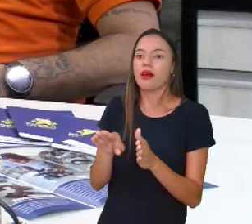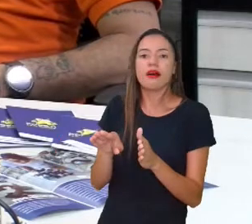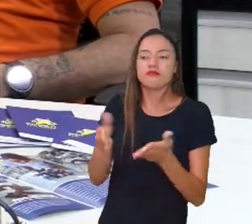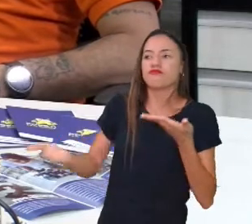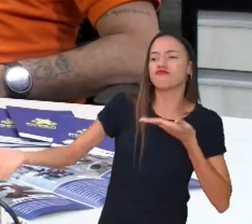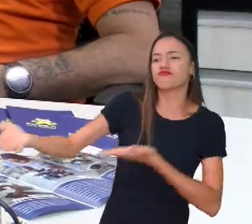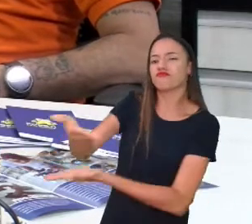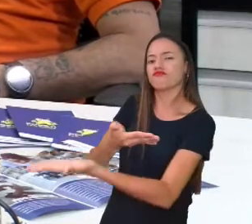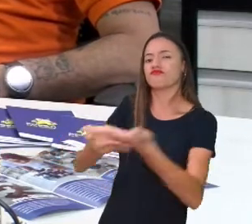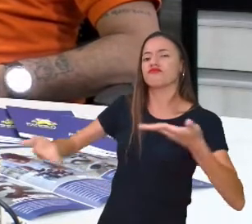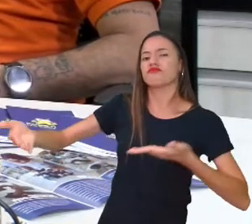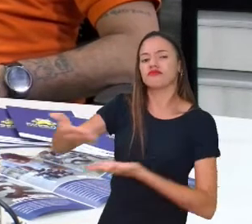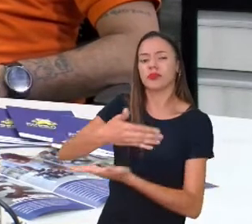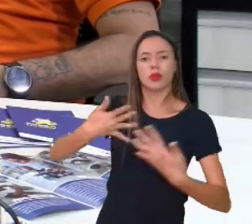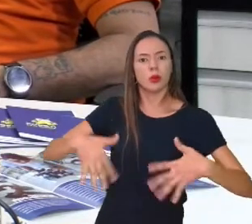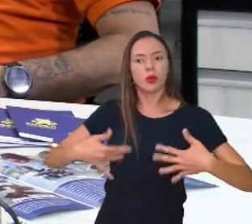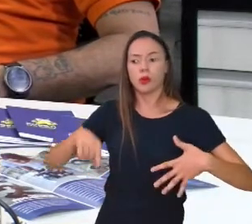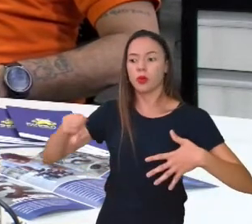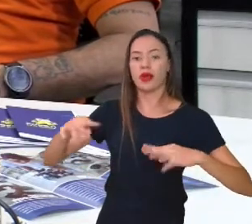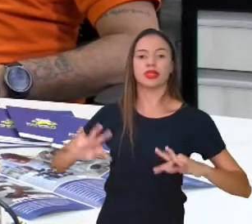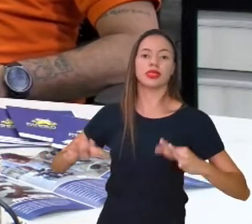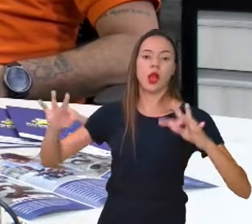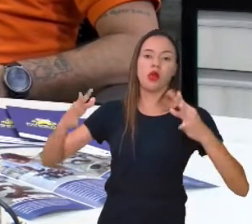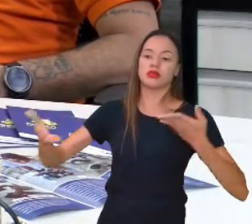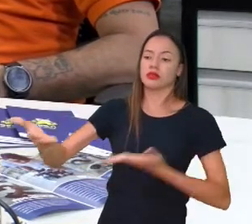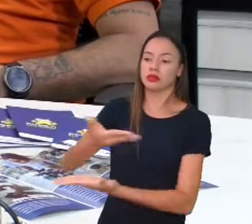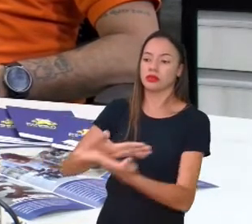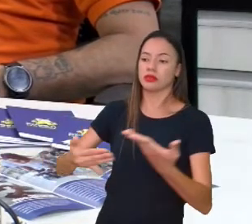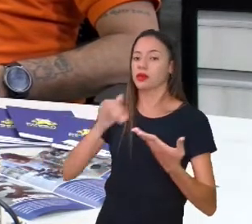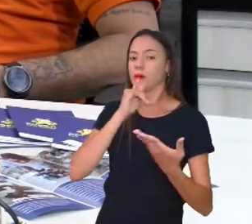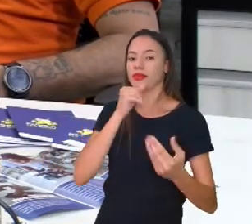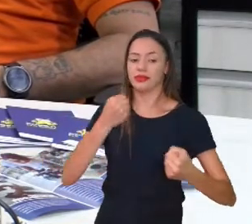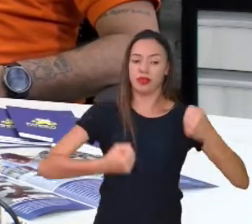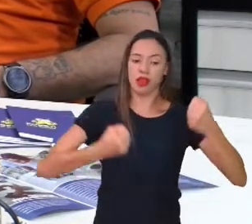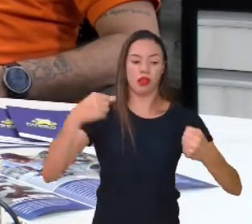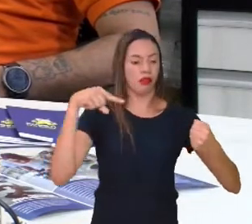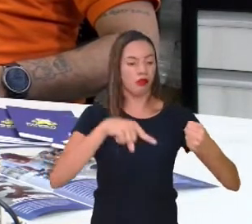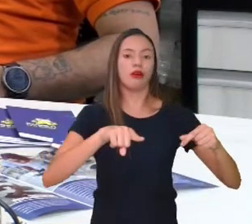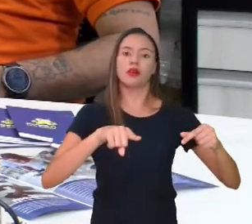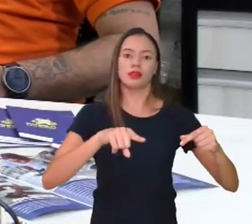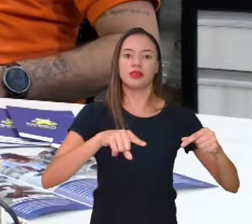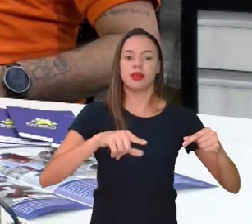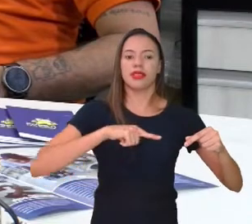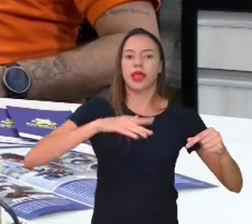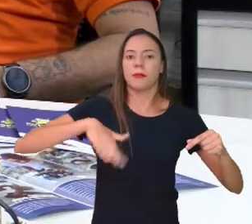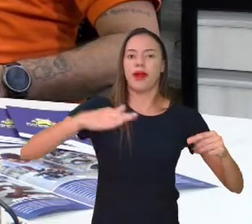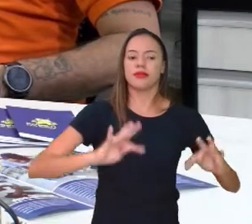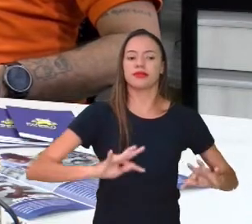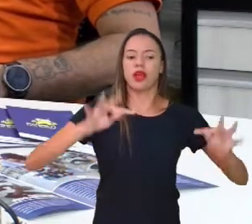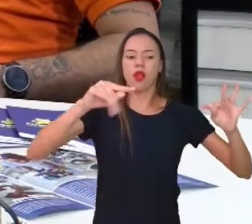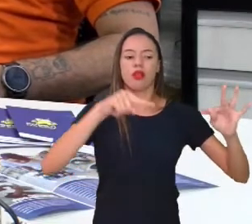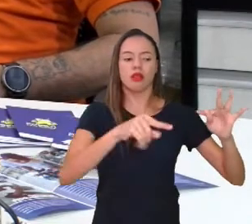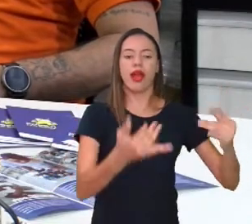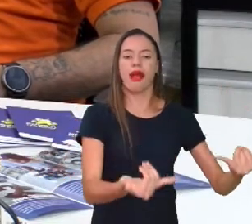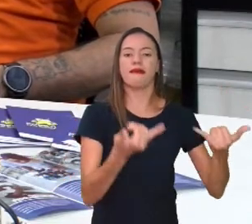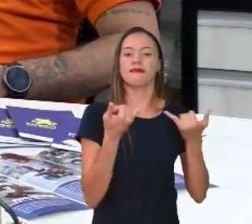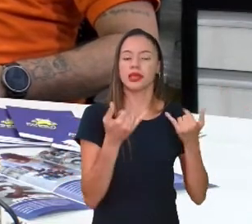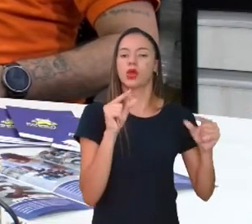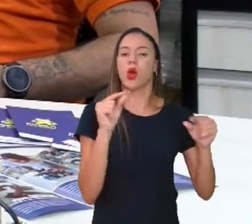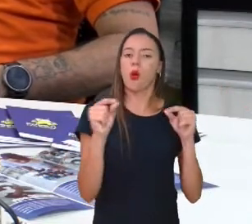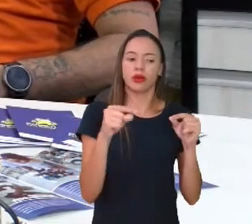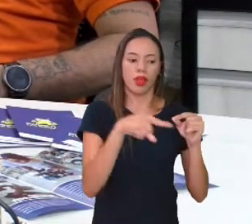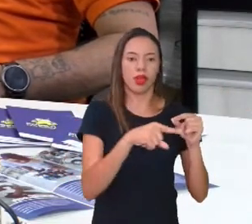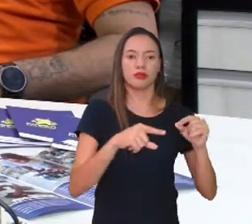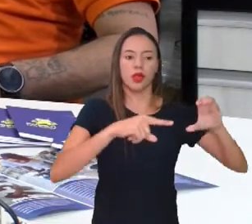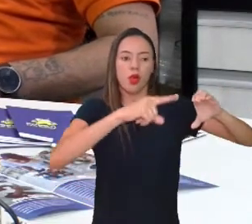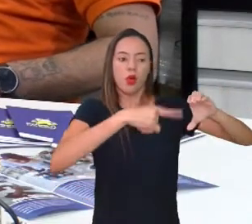é uma tecnologia interativa. O carro, quanto mais tecnologia, ele avisa se o pneu furou, ele avisa o que está com